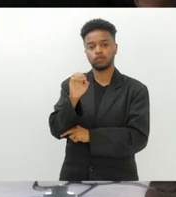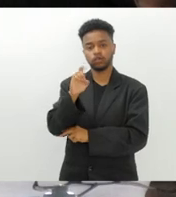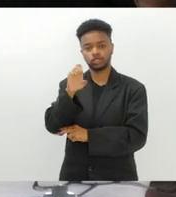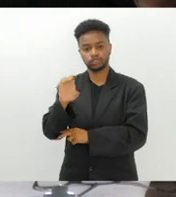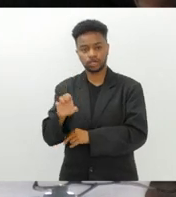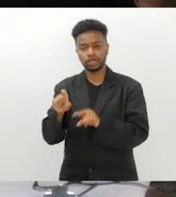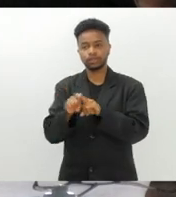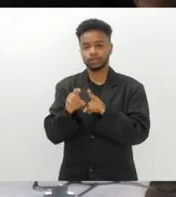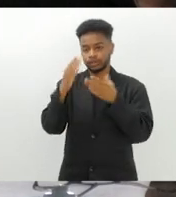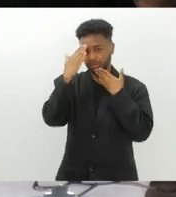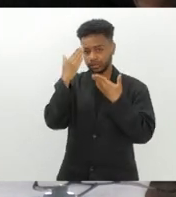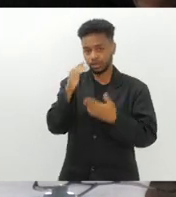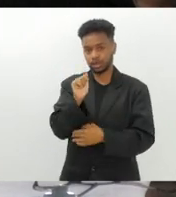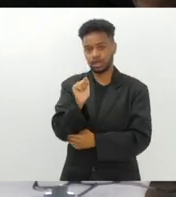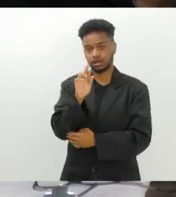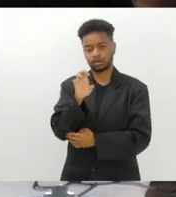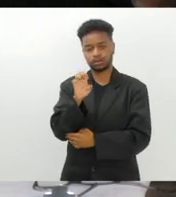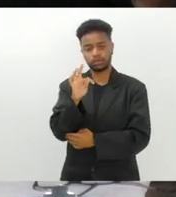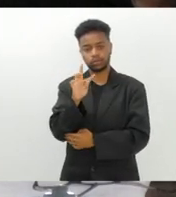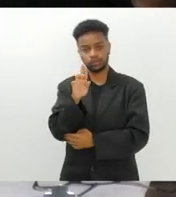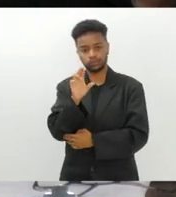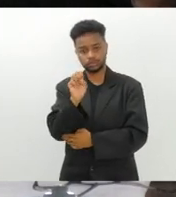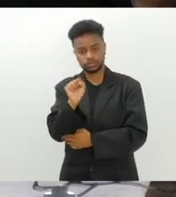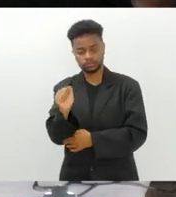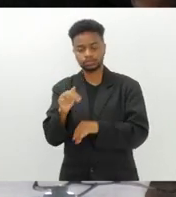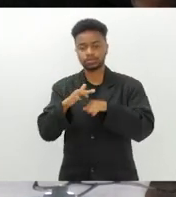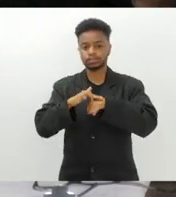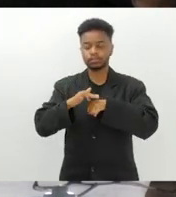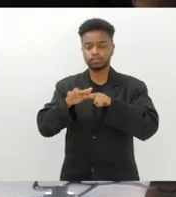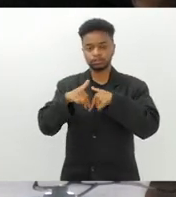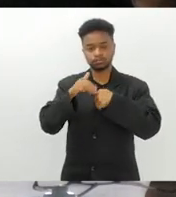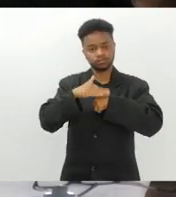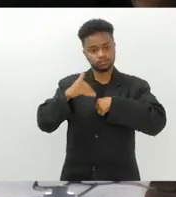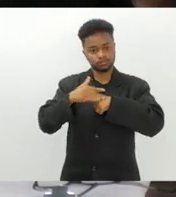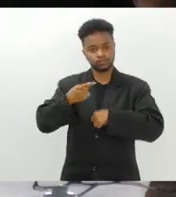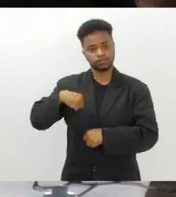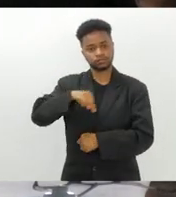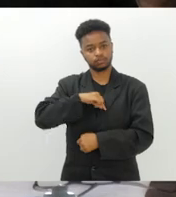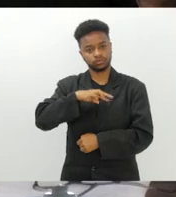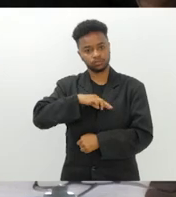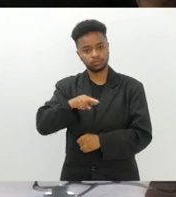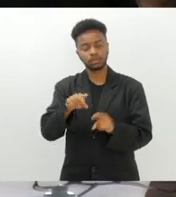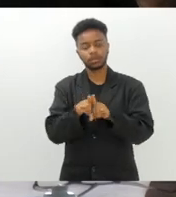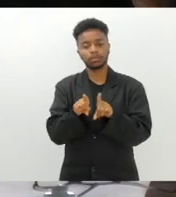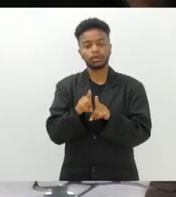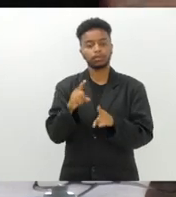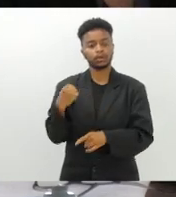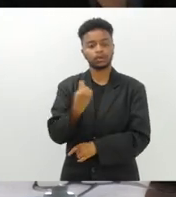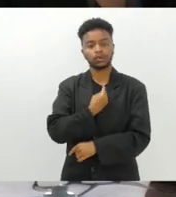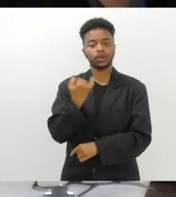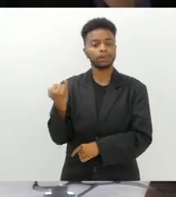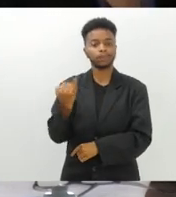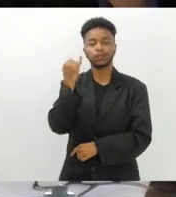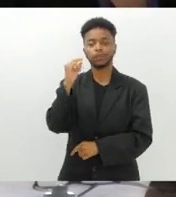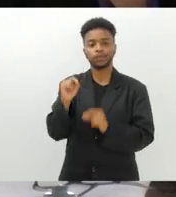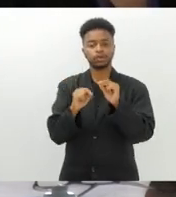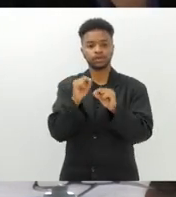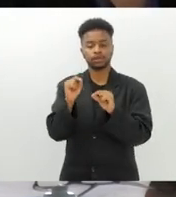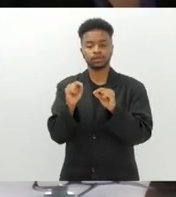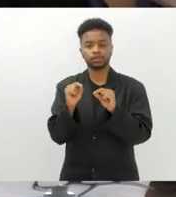a Aretuza, o carinho com os afoxés. Então, para a gente é importante não estarmos